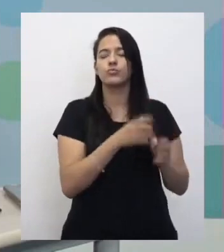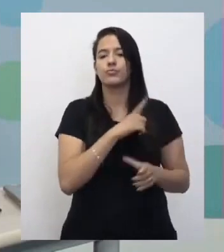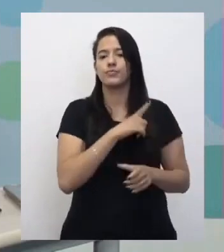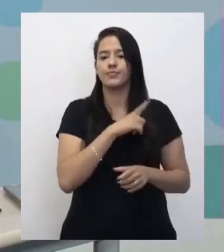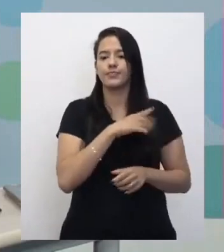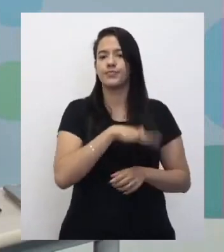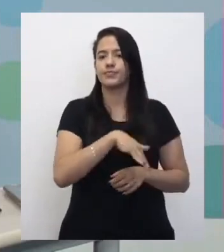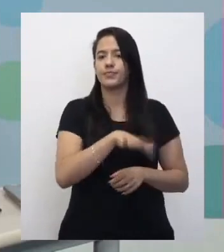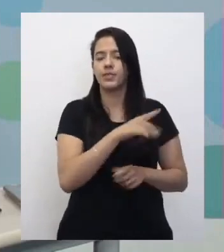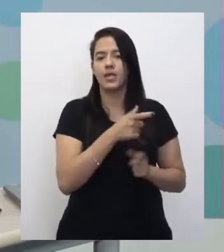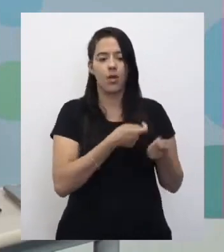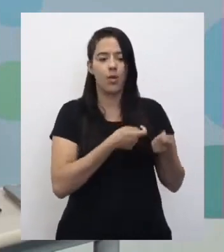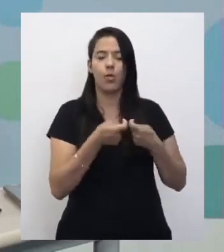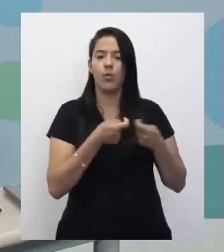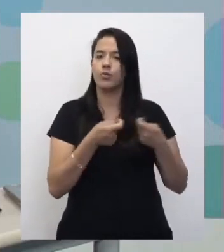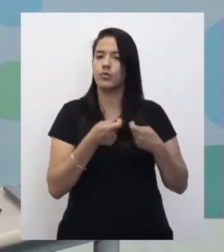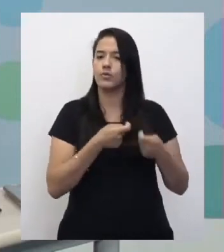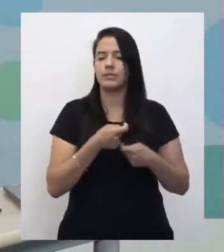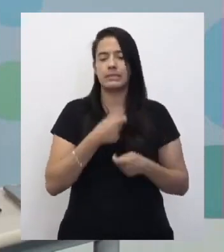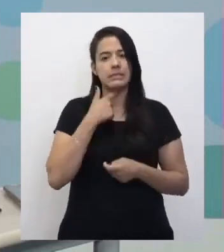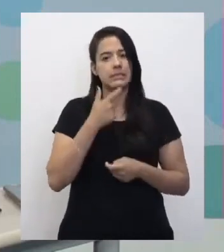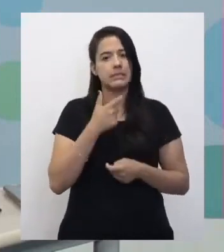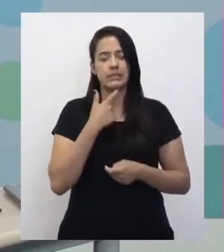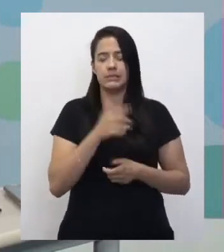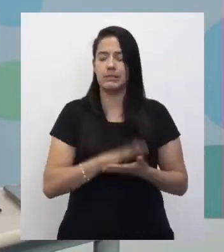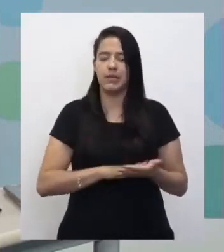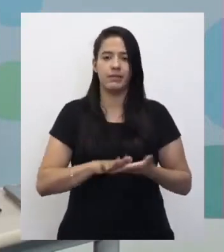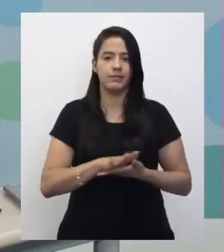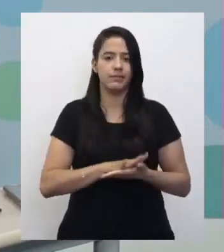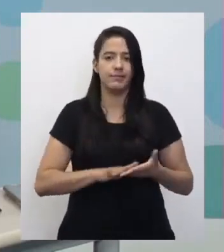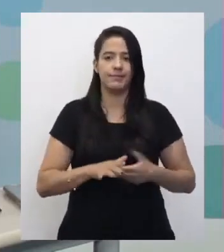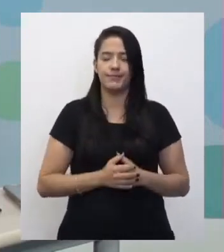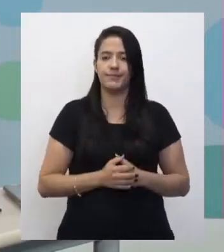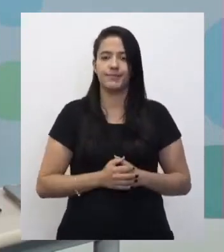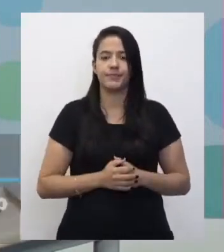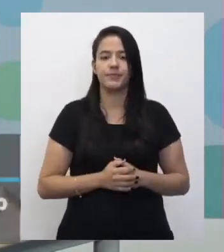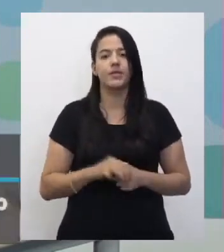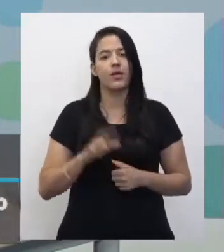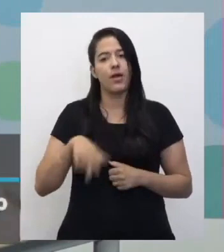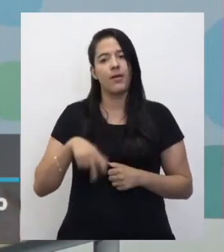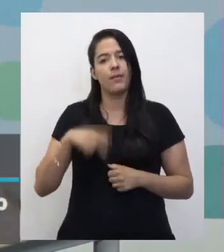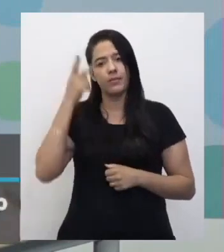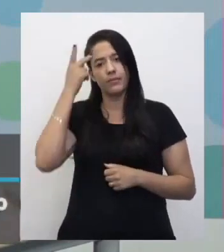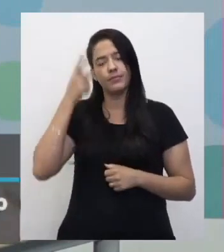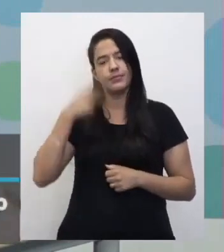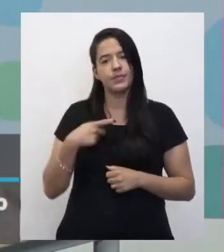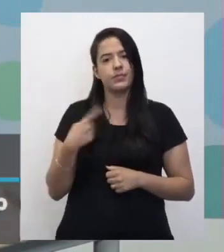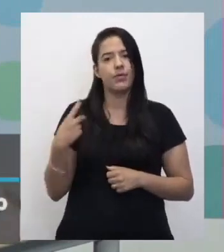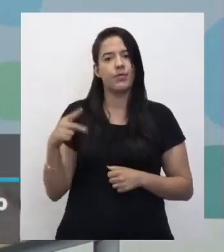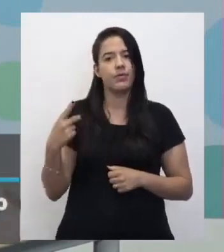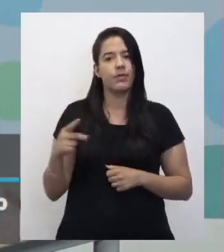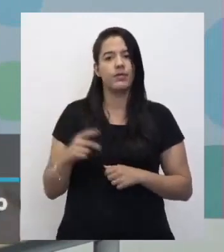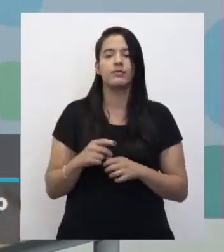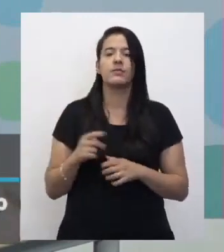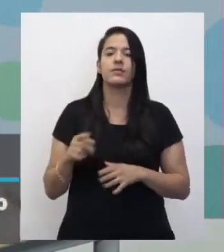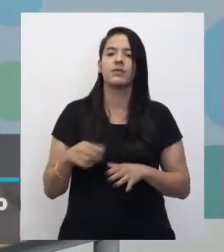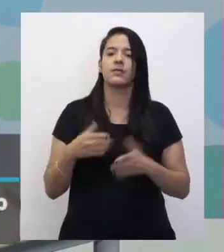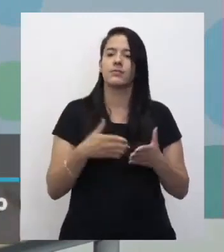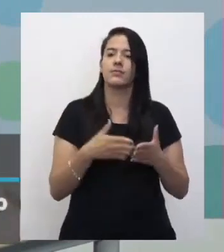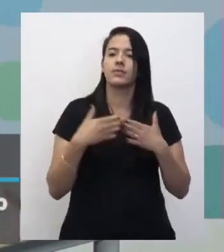o controle nesse momento era nenhum, né, era o próprio comerciante aí, os seus contratados que